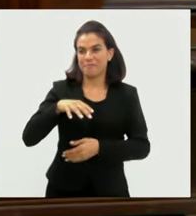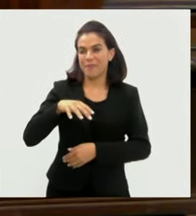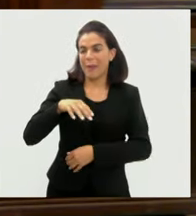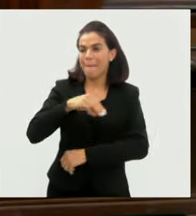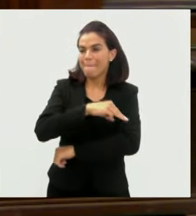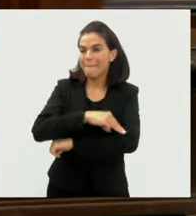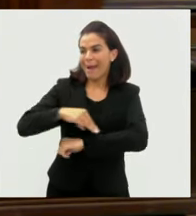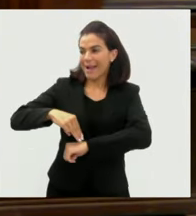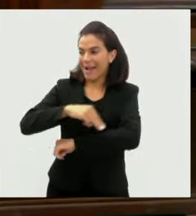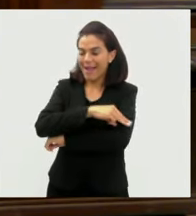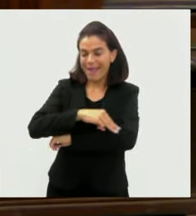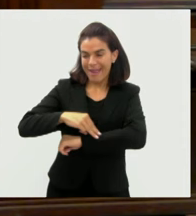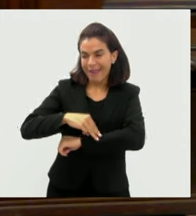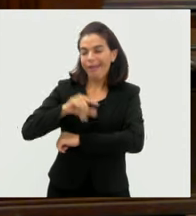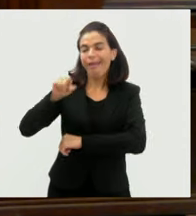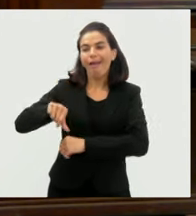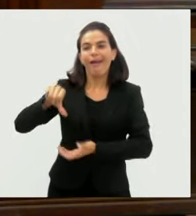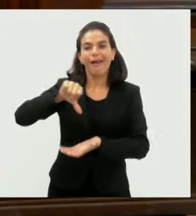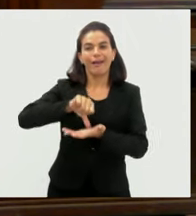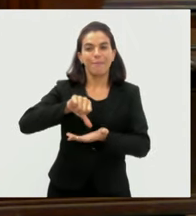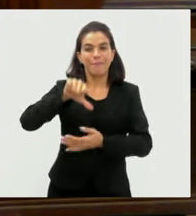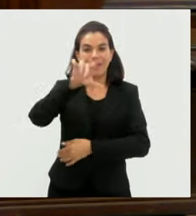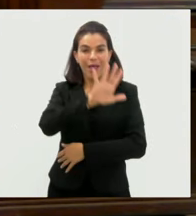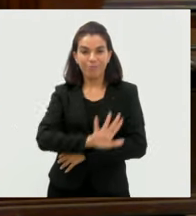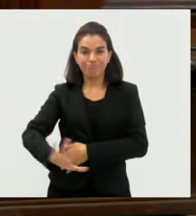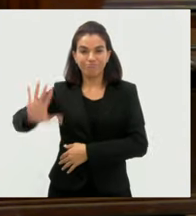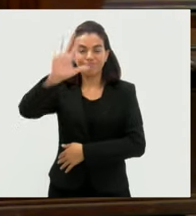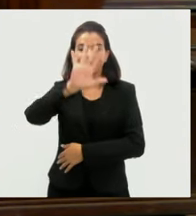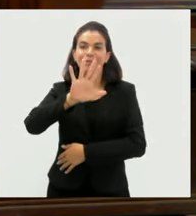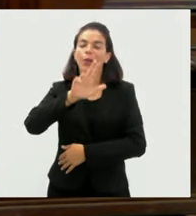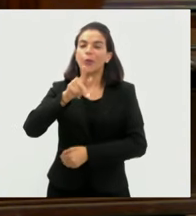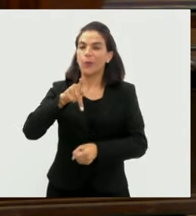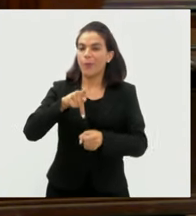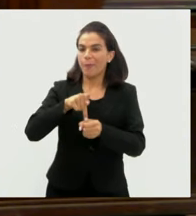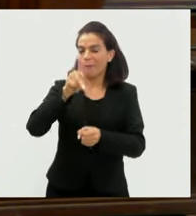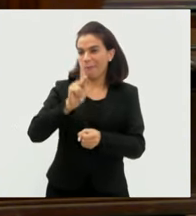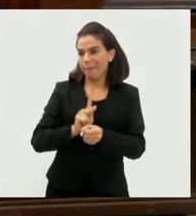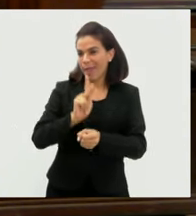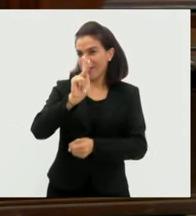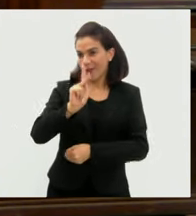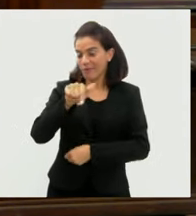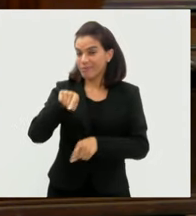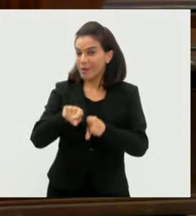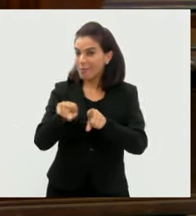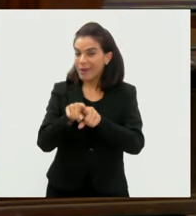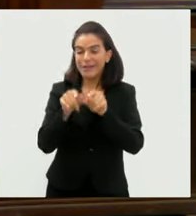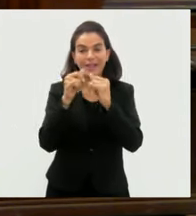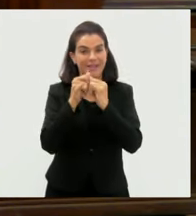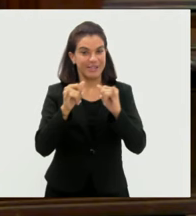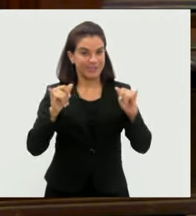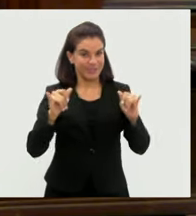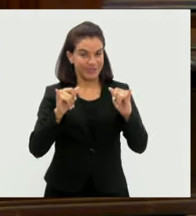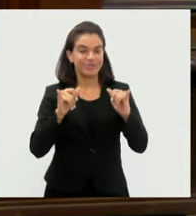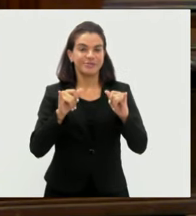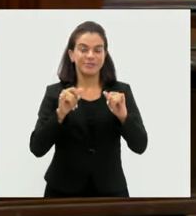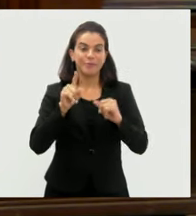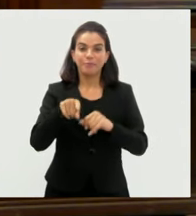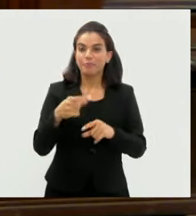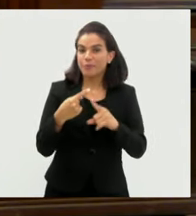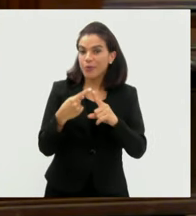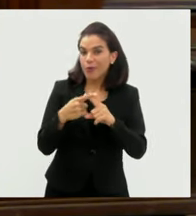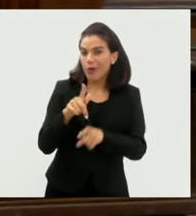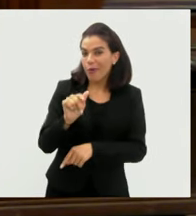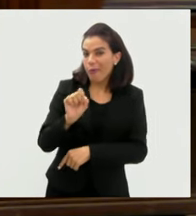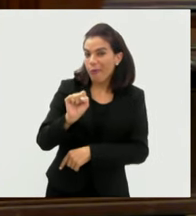é a capital nacional do petróleo, agora a capital nacional da energia, porque o gás